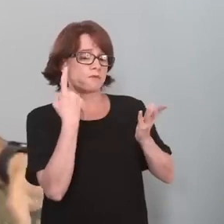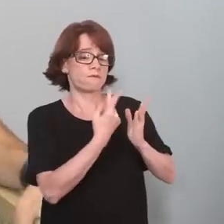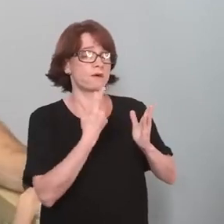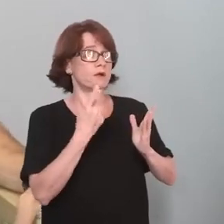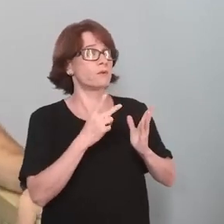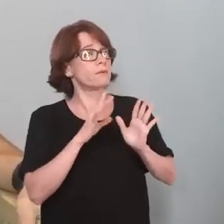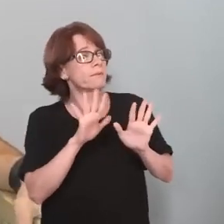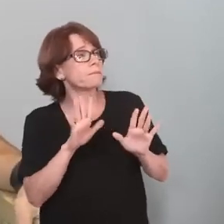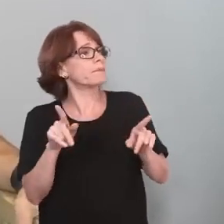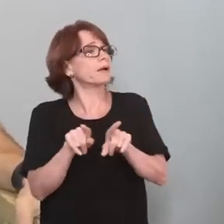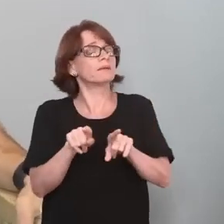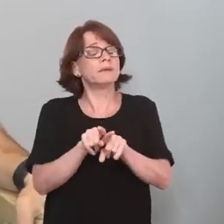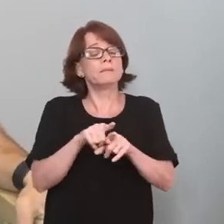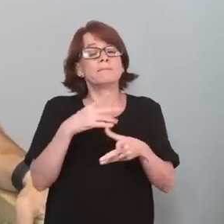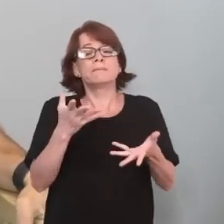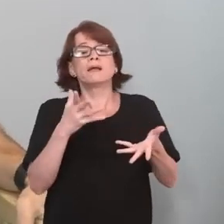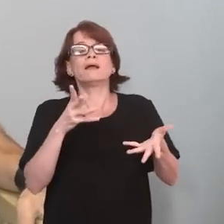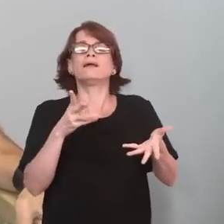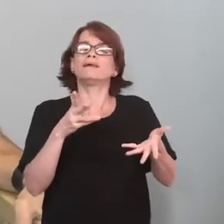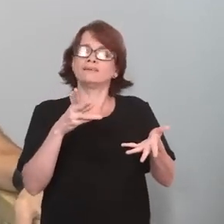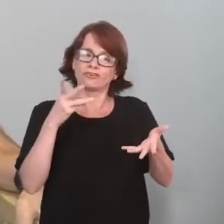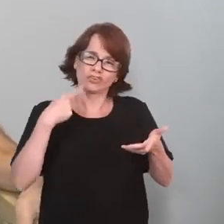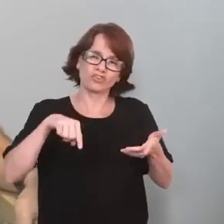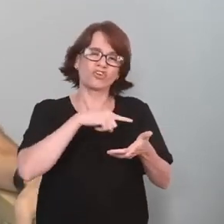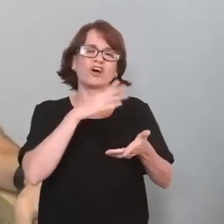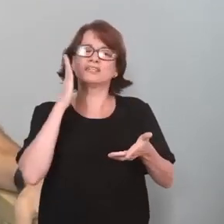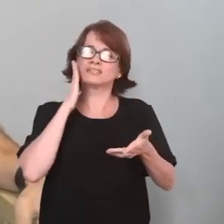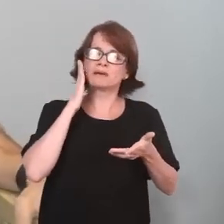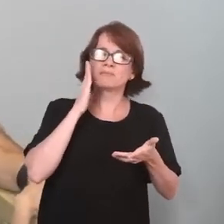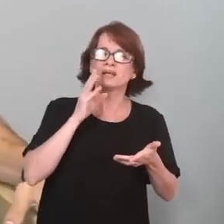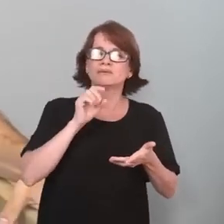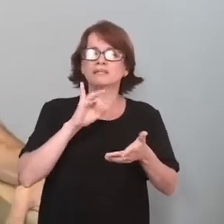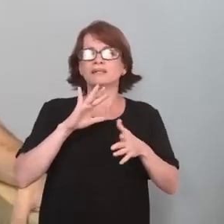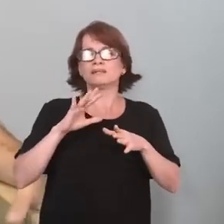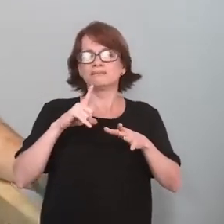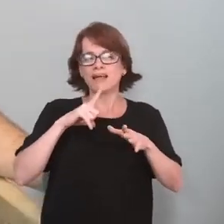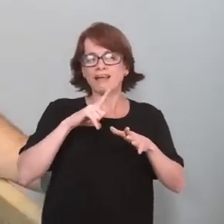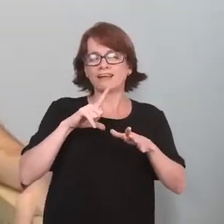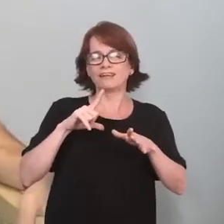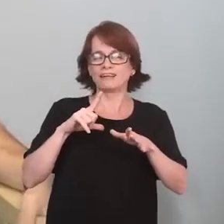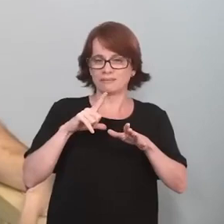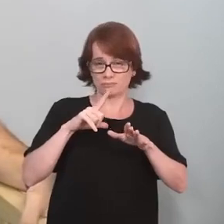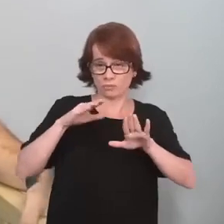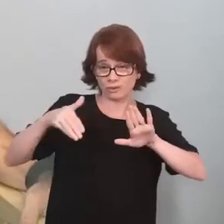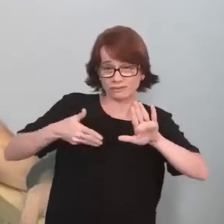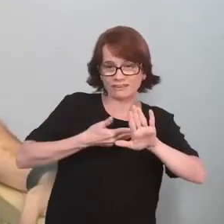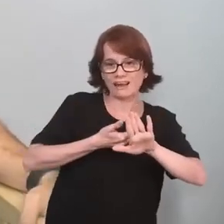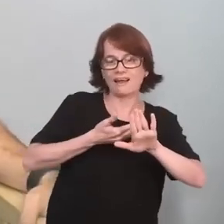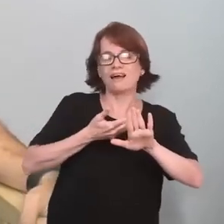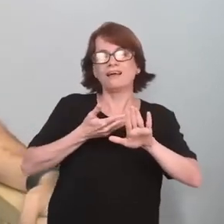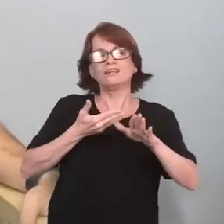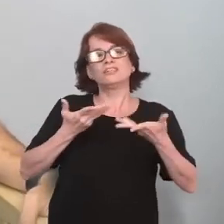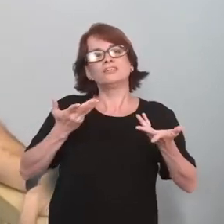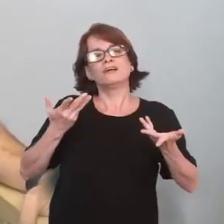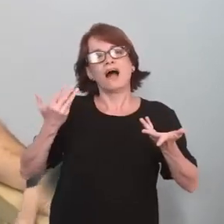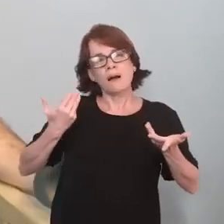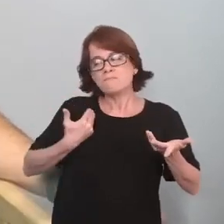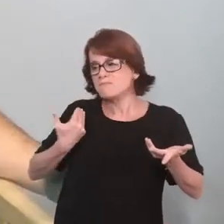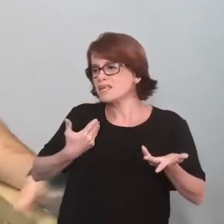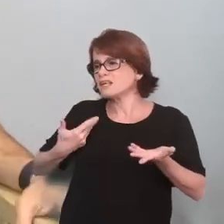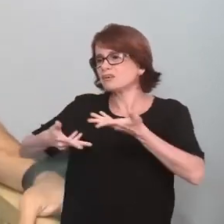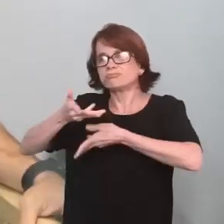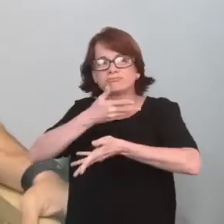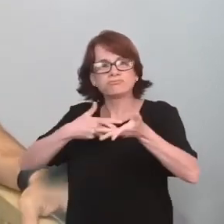e valores, mas ao mesmo tempo no trato, nos bastidores, é uma pessoa dócil realmente. E que